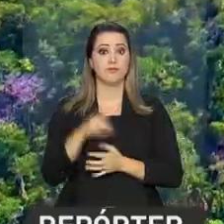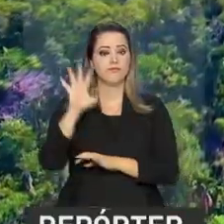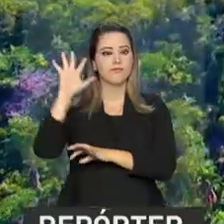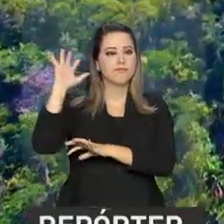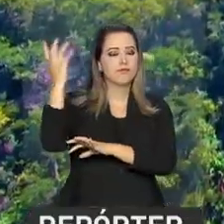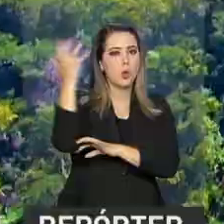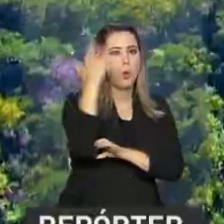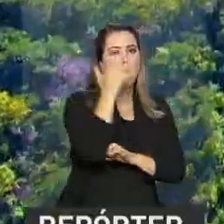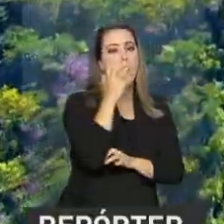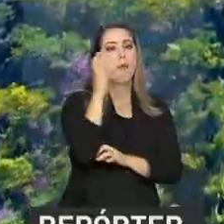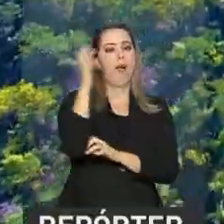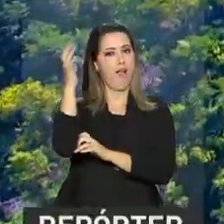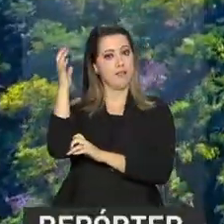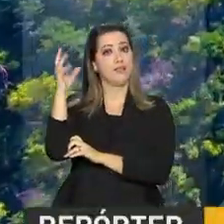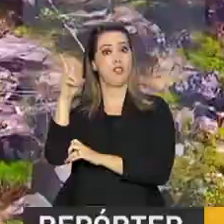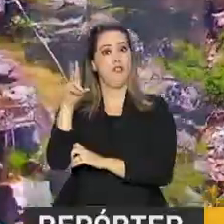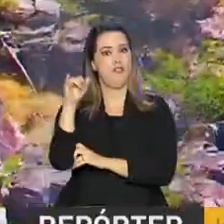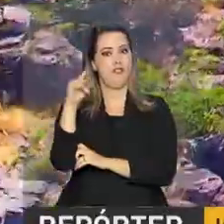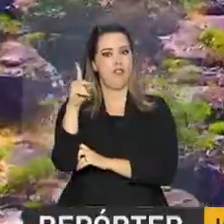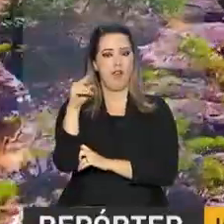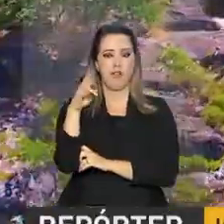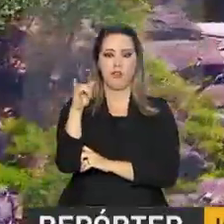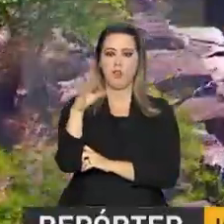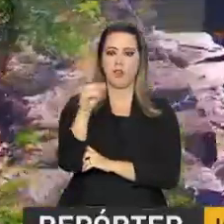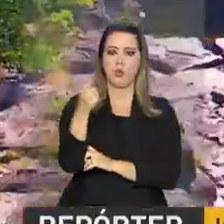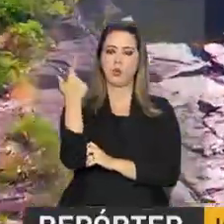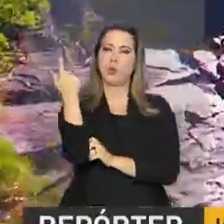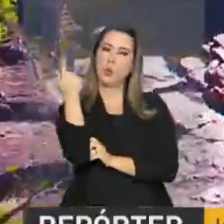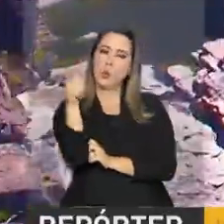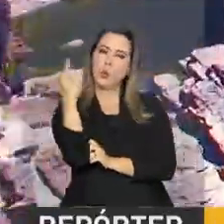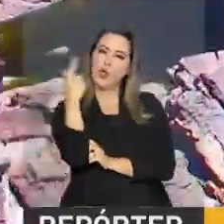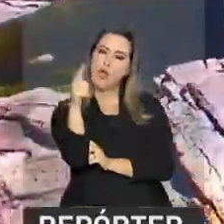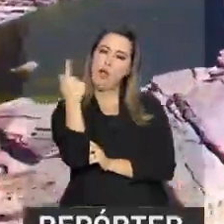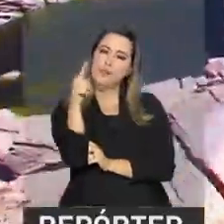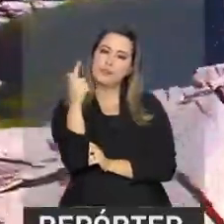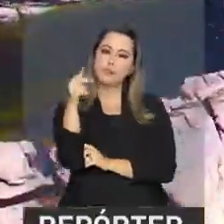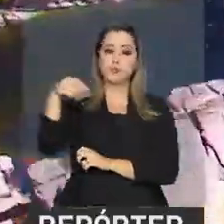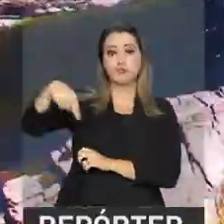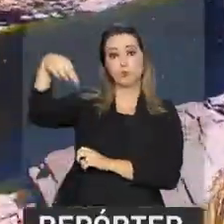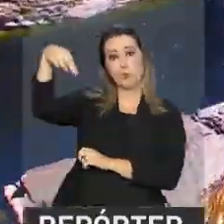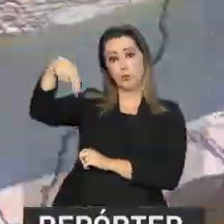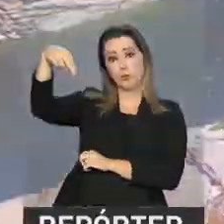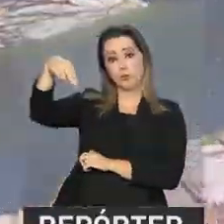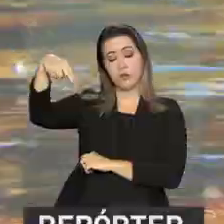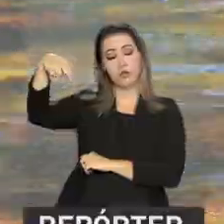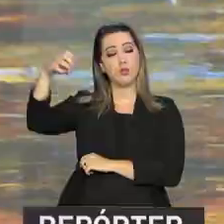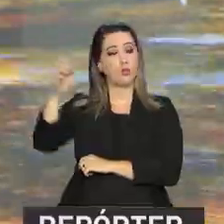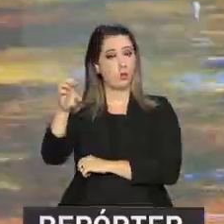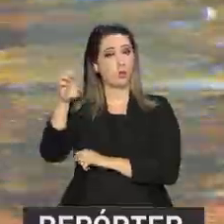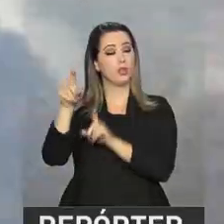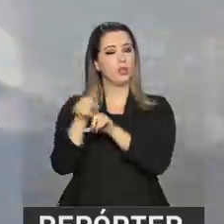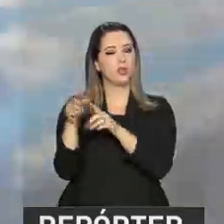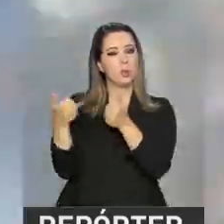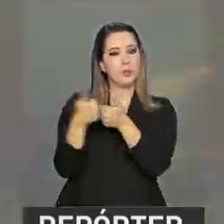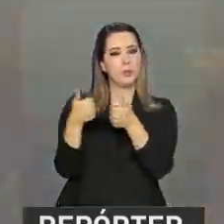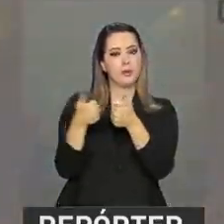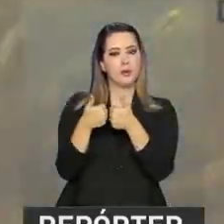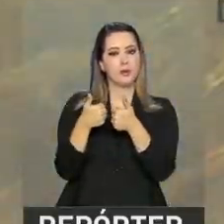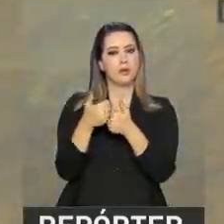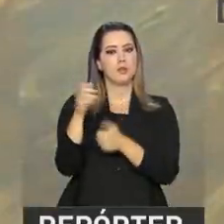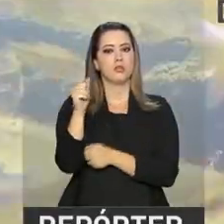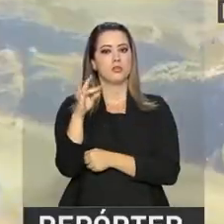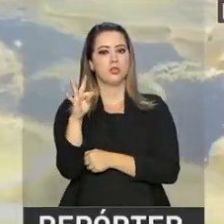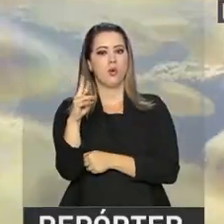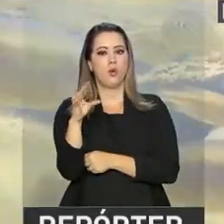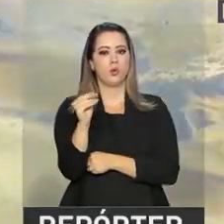O Parque Nacional da Chapada dos Veadeiros está localizado no nordeste do estado de Goiás, entre os municípios de Alto